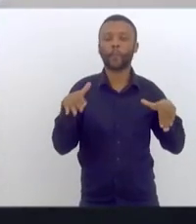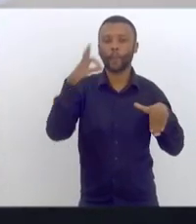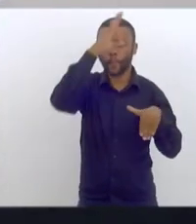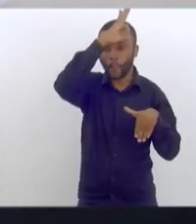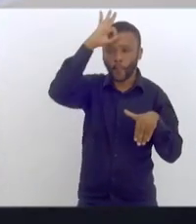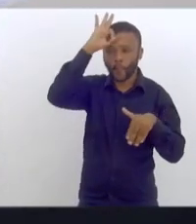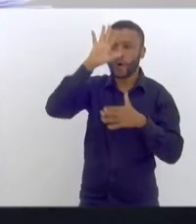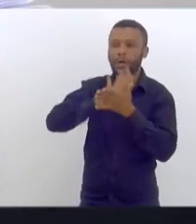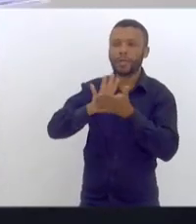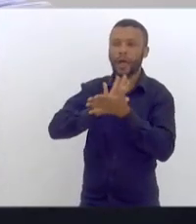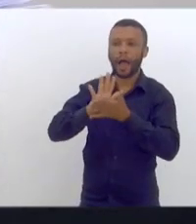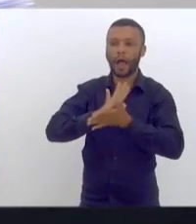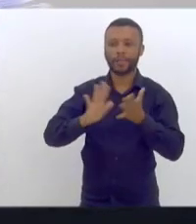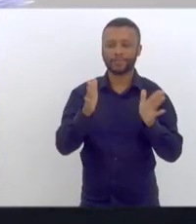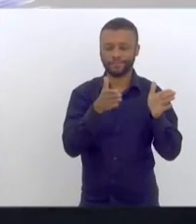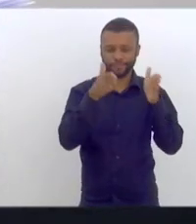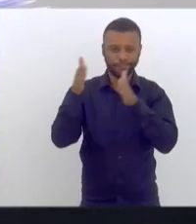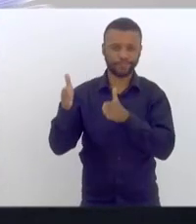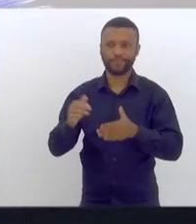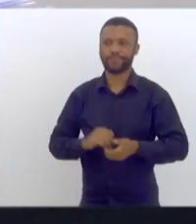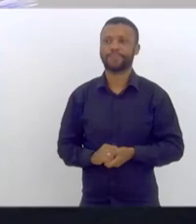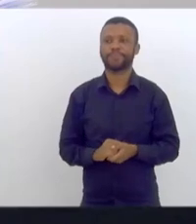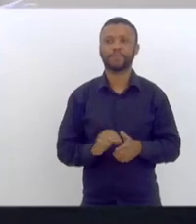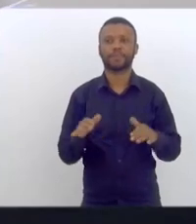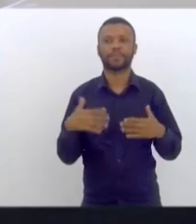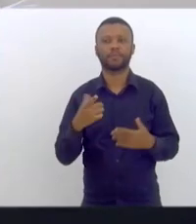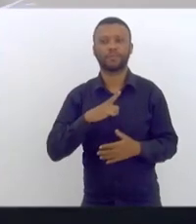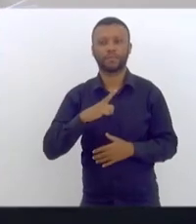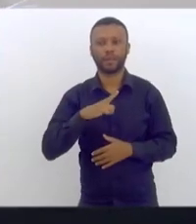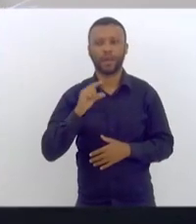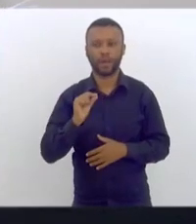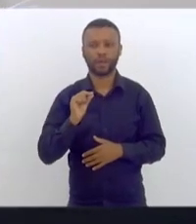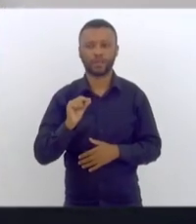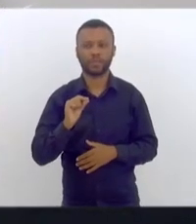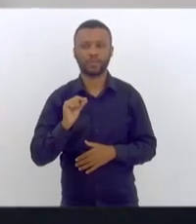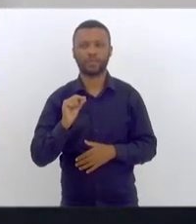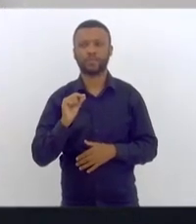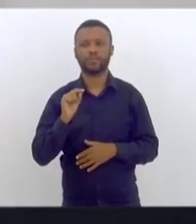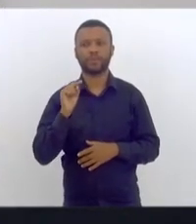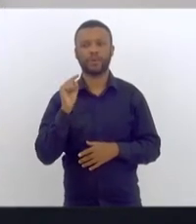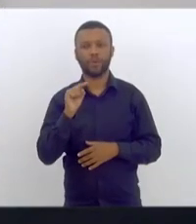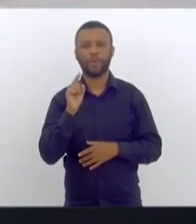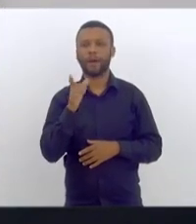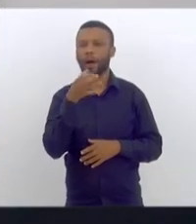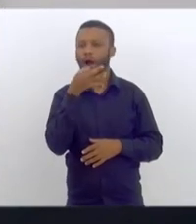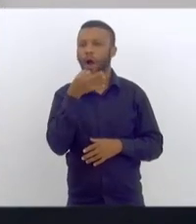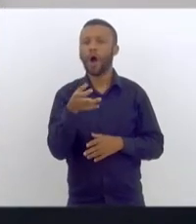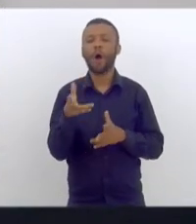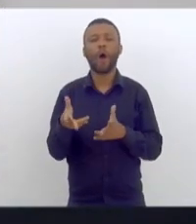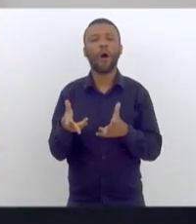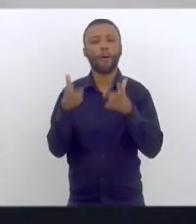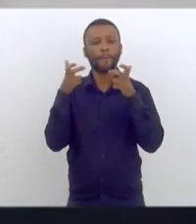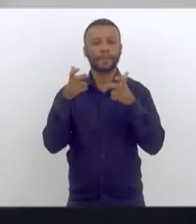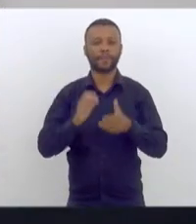bom eu tenho aqui uma um observação